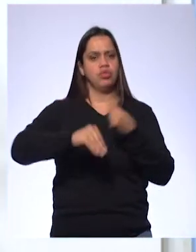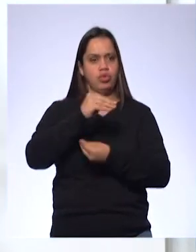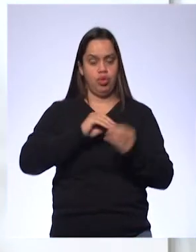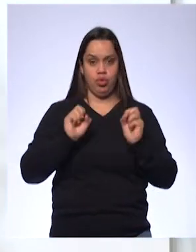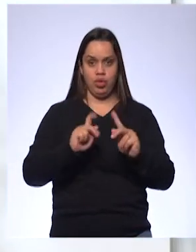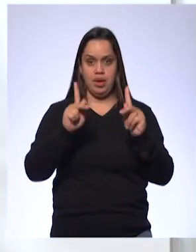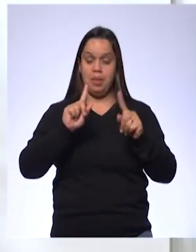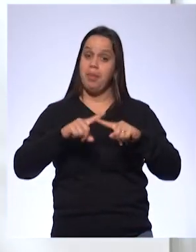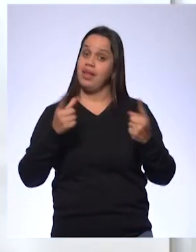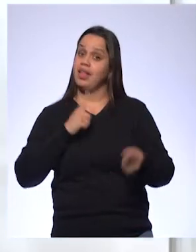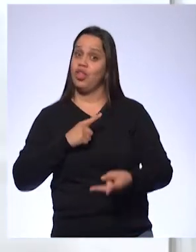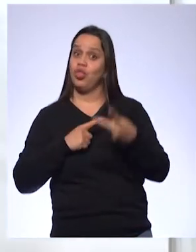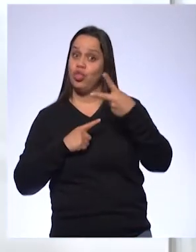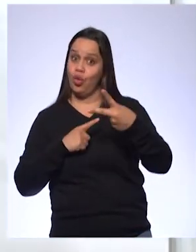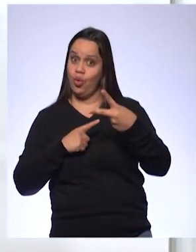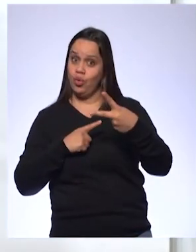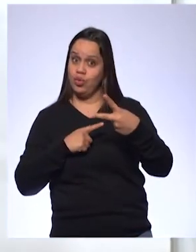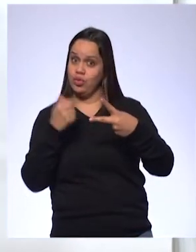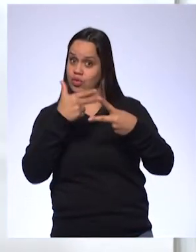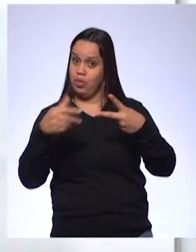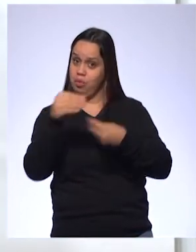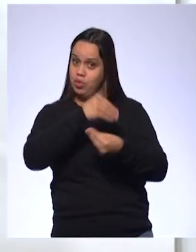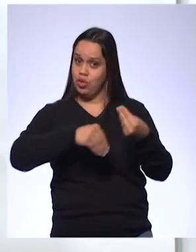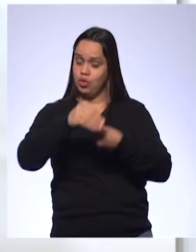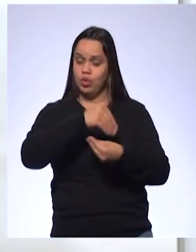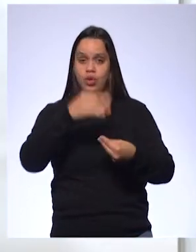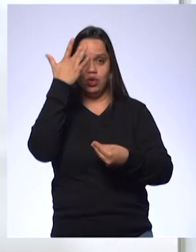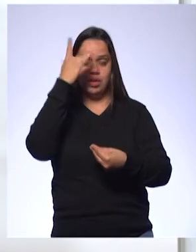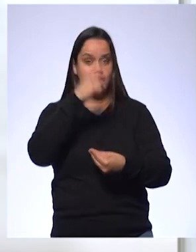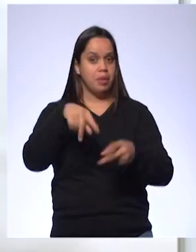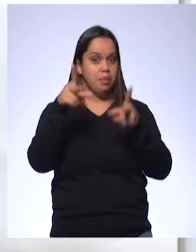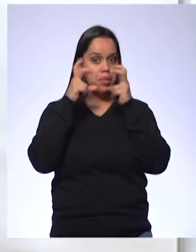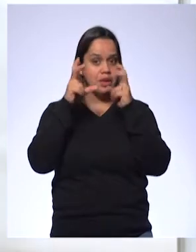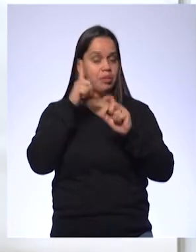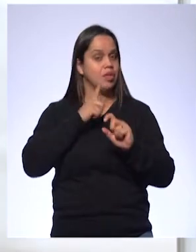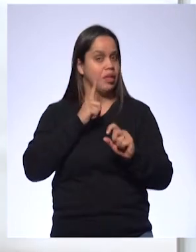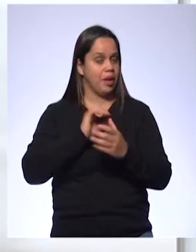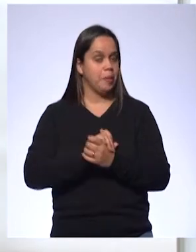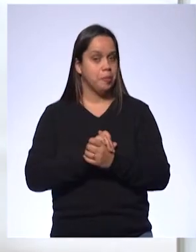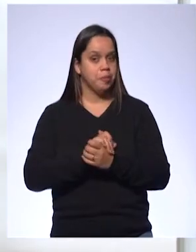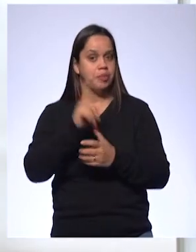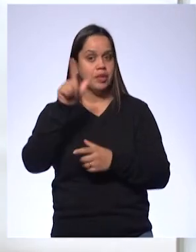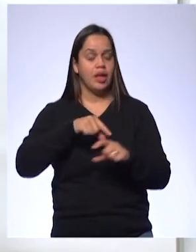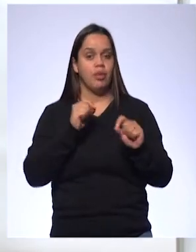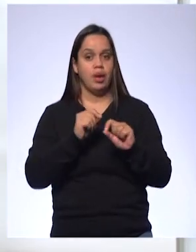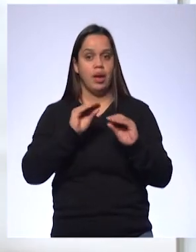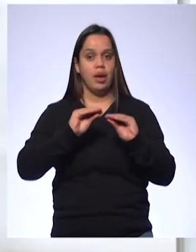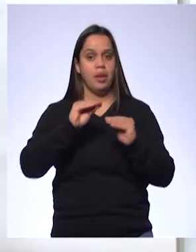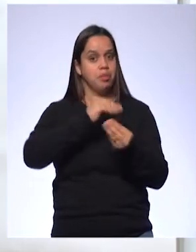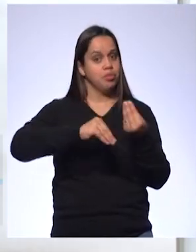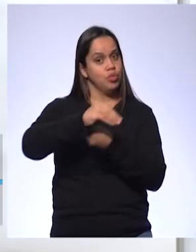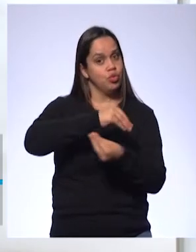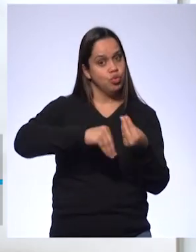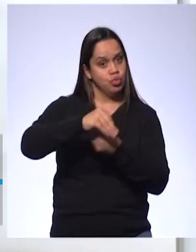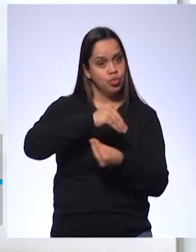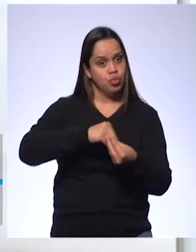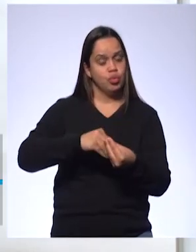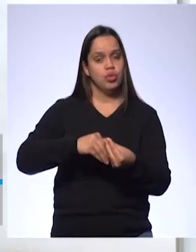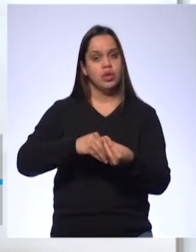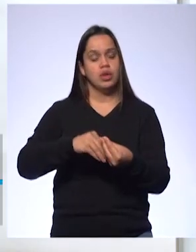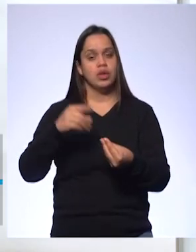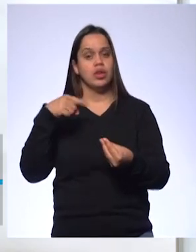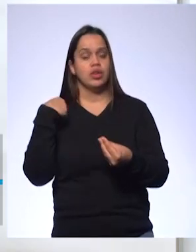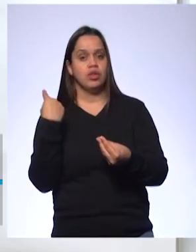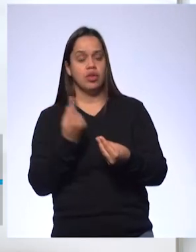Agora, tem dois tipos de mistura. Não sei se você percebeu, tem dois tipos de mistura, que são as misturas que a gente pode